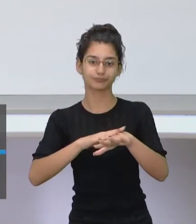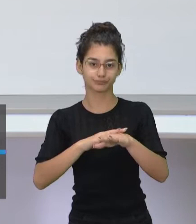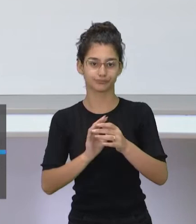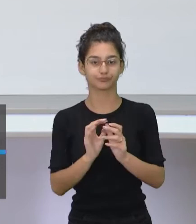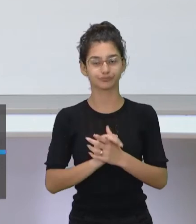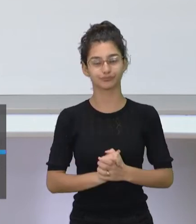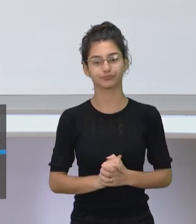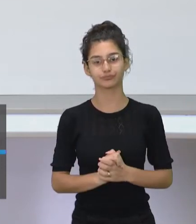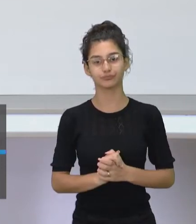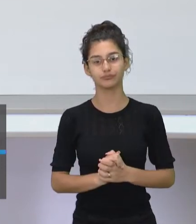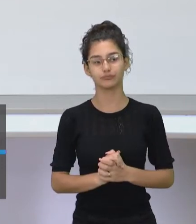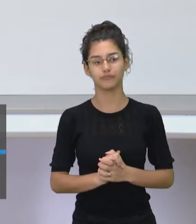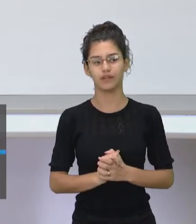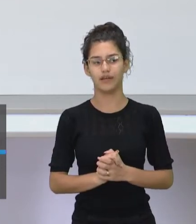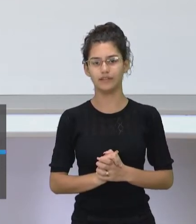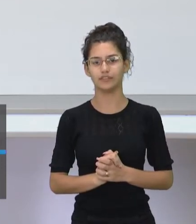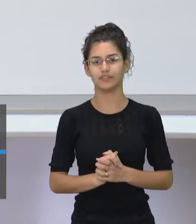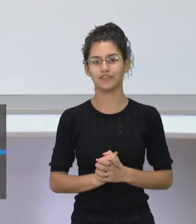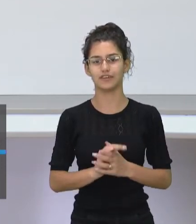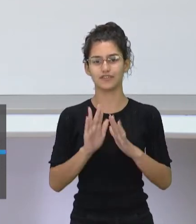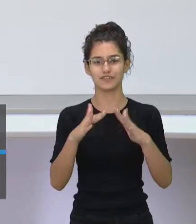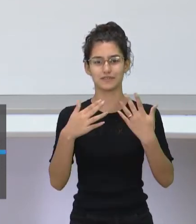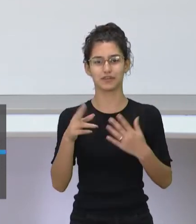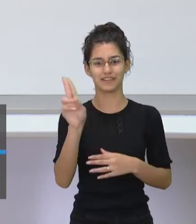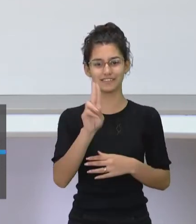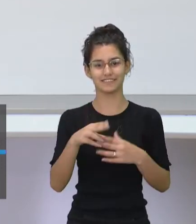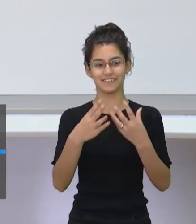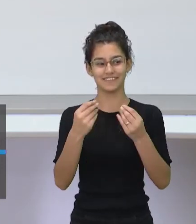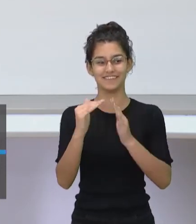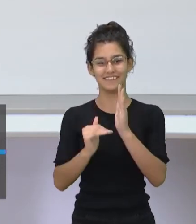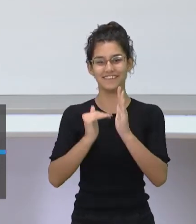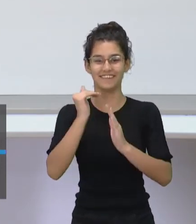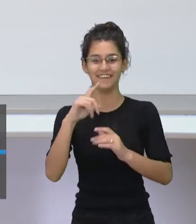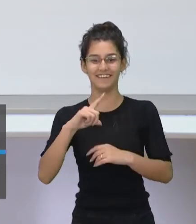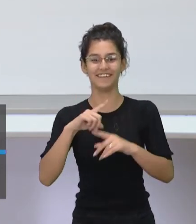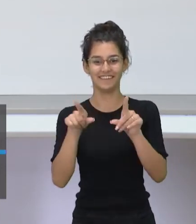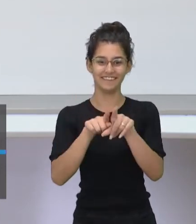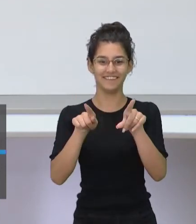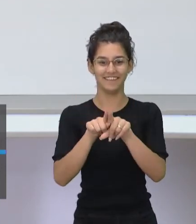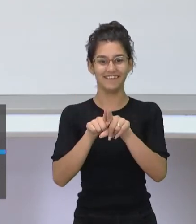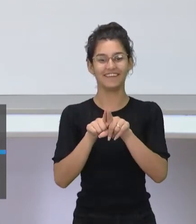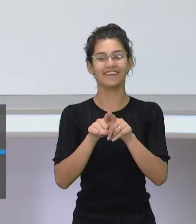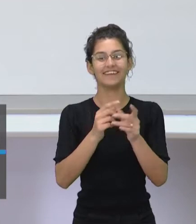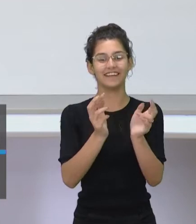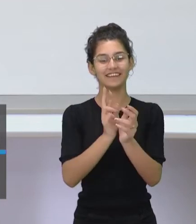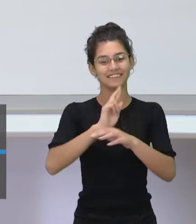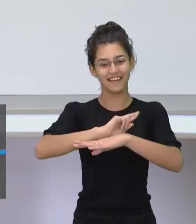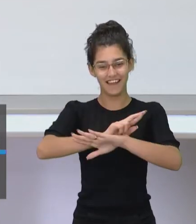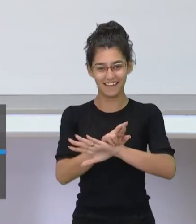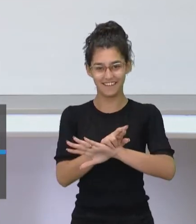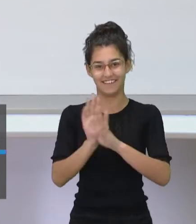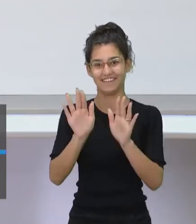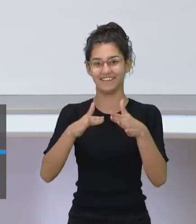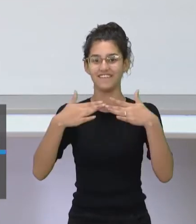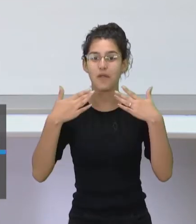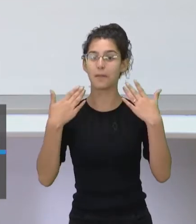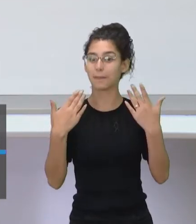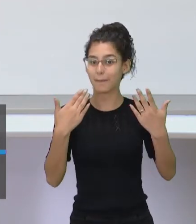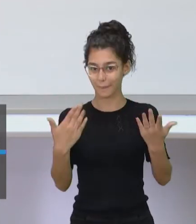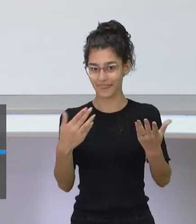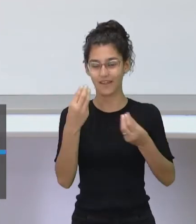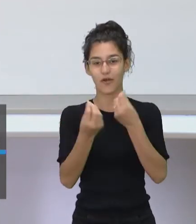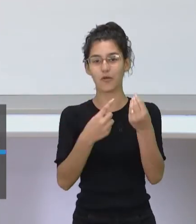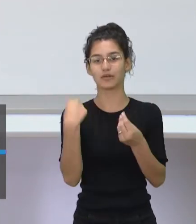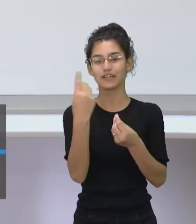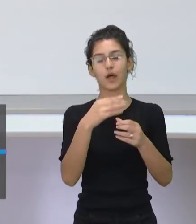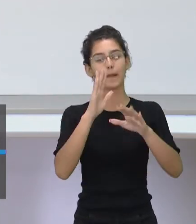bem? Então, estamos utilizando muito mais grupo étnico em detrimento de raça. Porém, como estamos